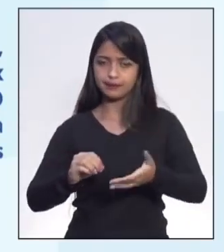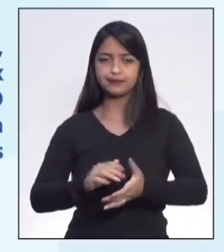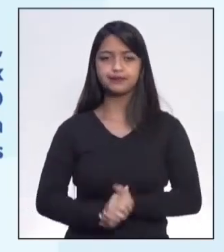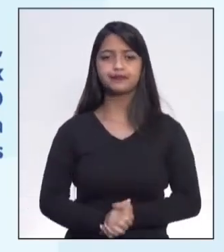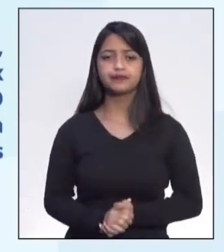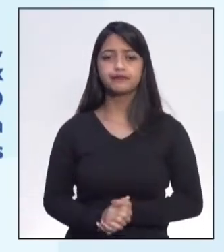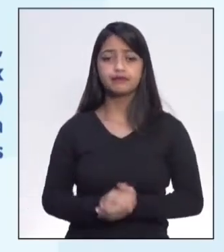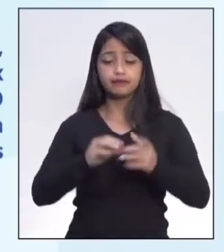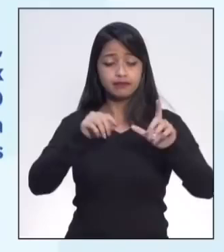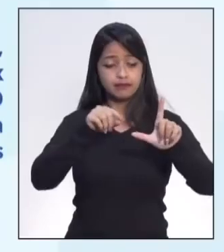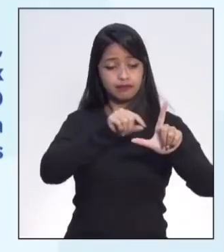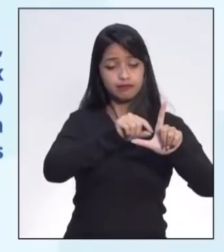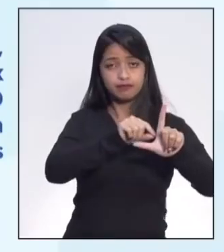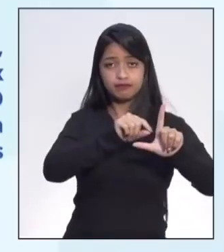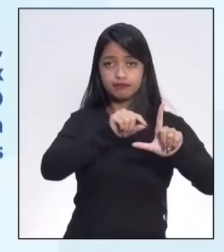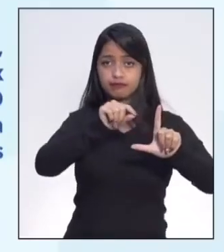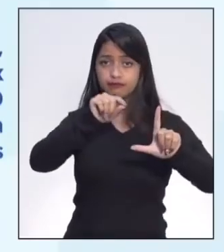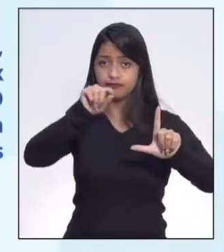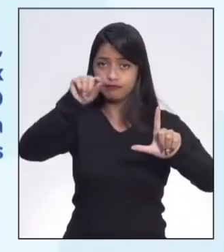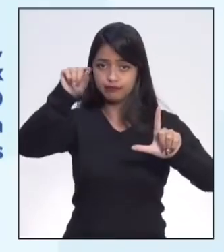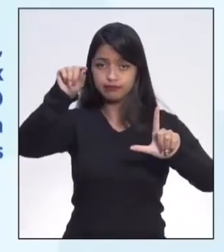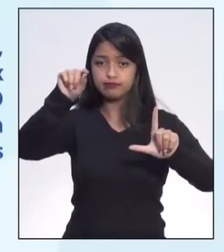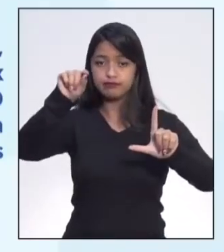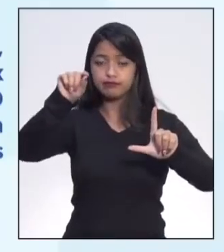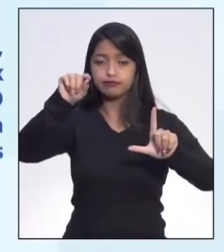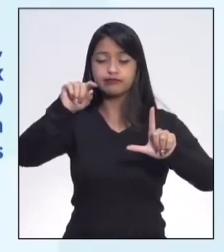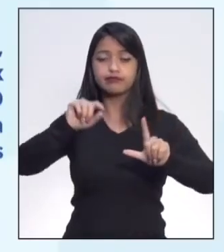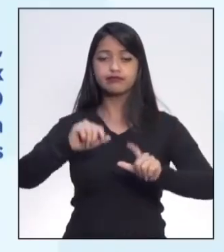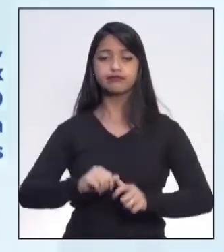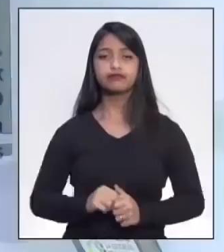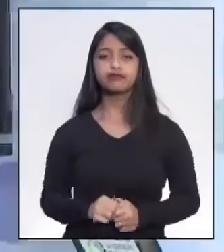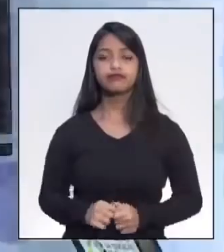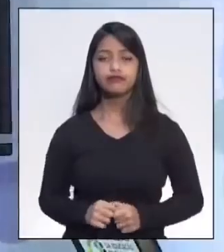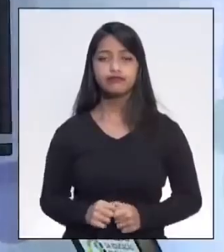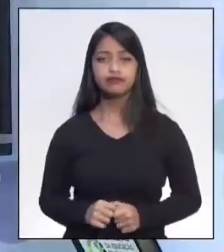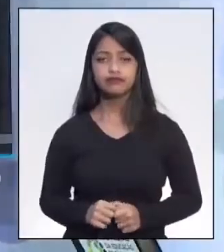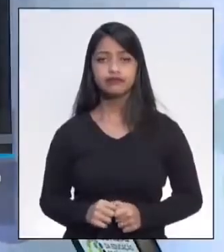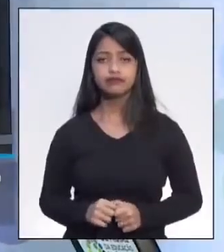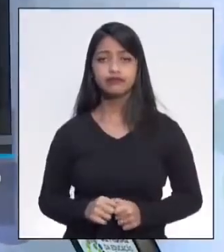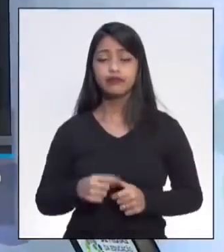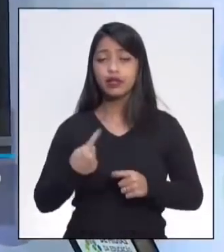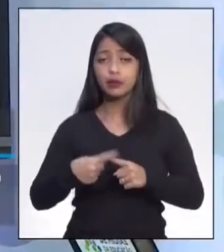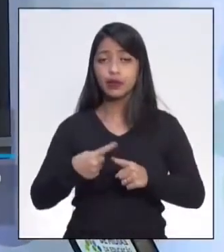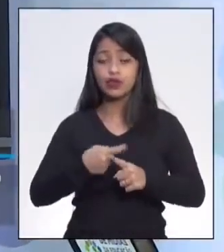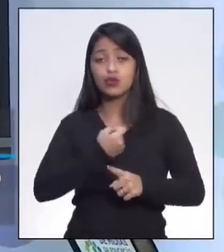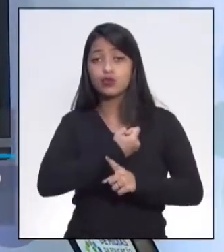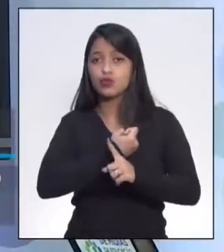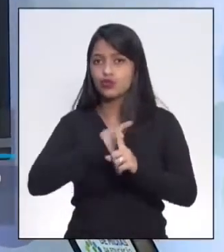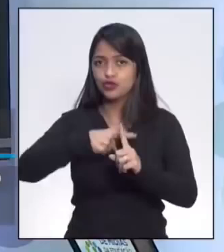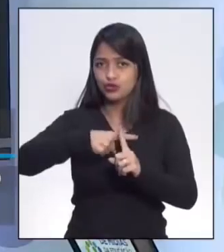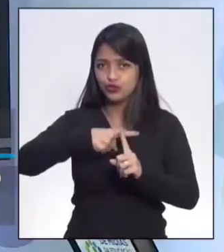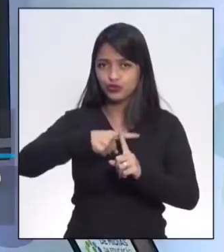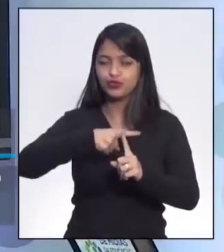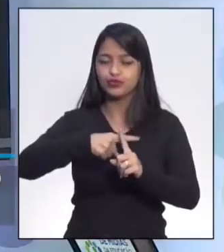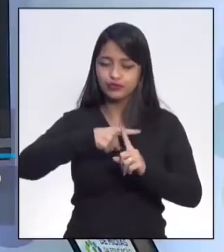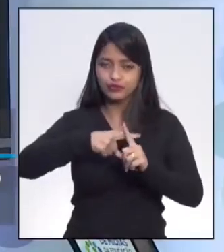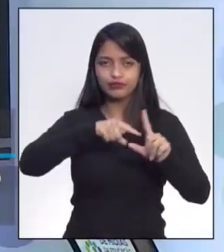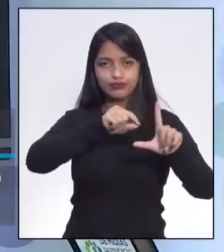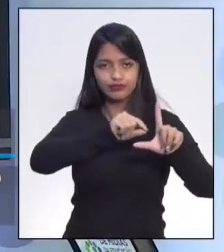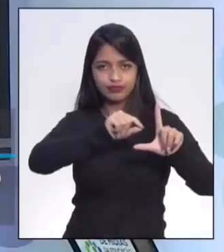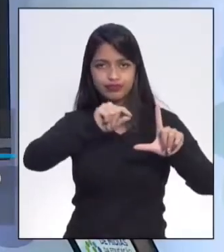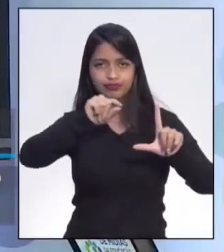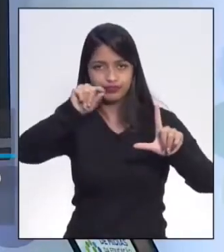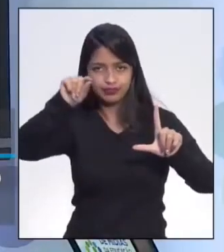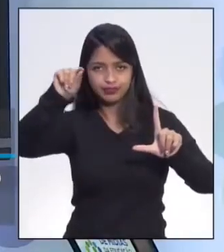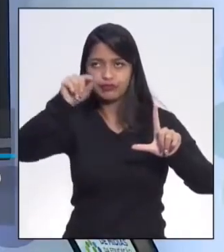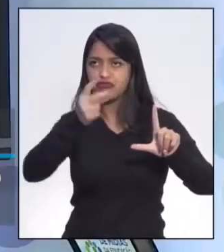linha contínua, pois as medidas dos lados são números reais. Então, qual que é a ideia do contínuo? É o